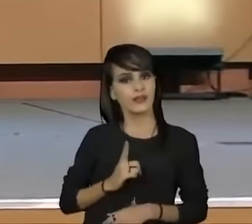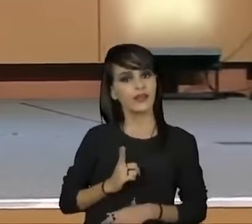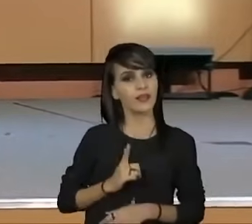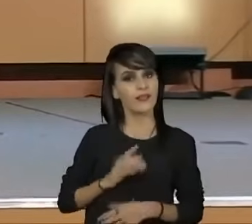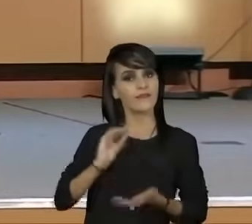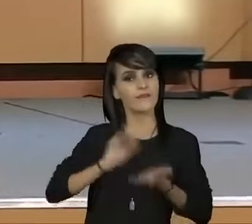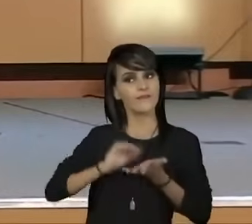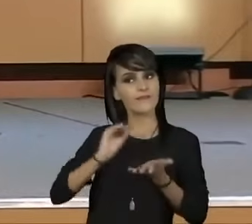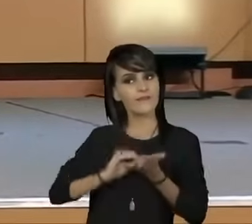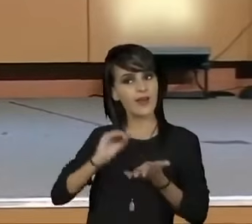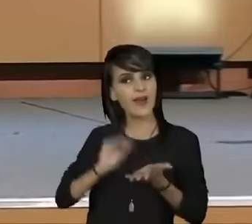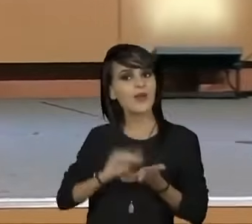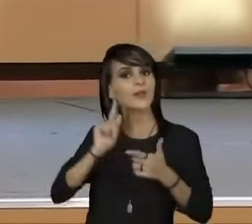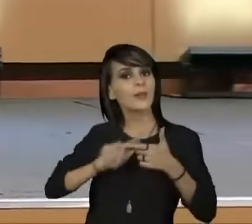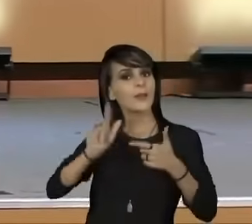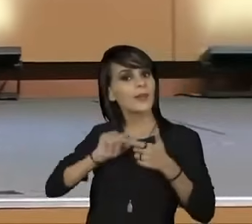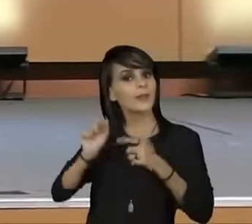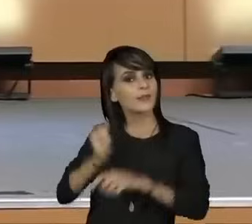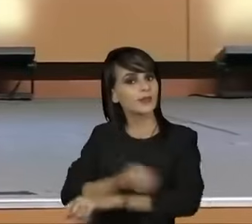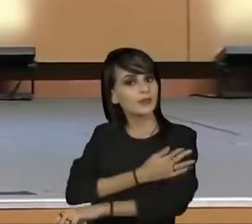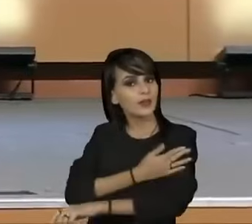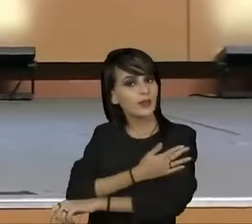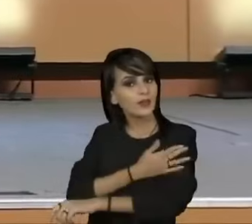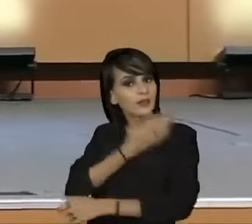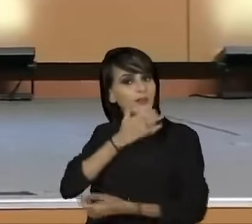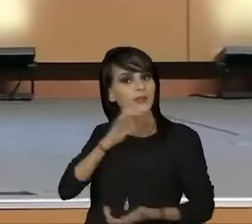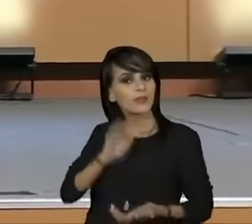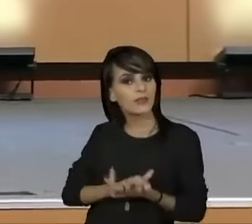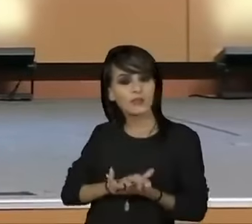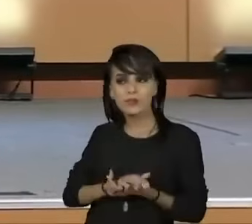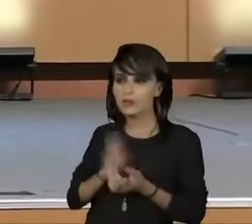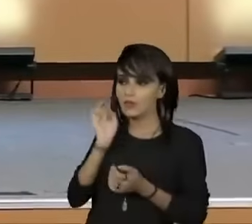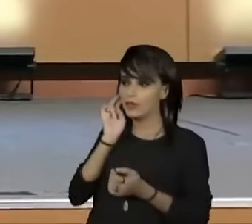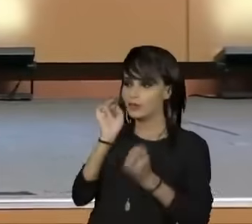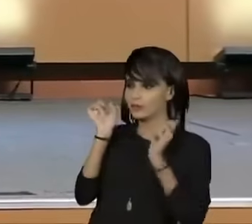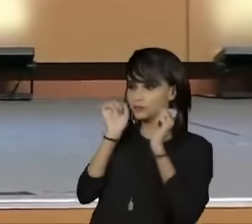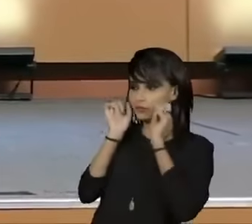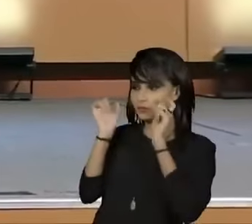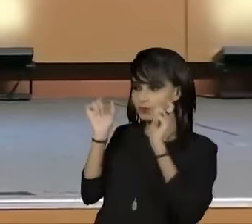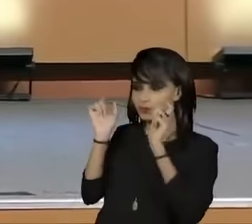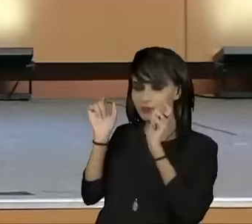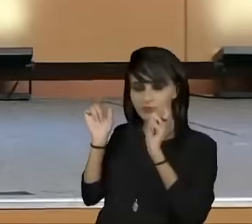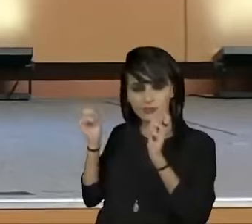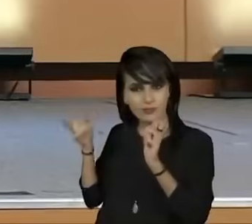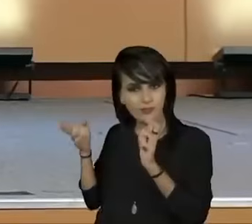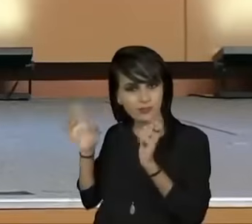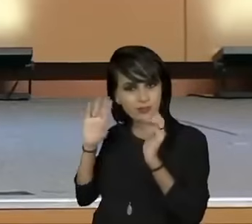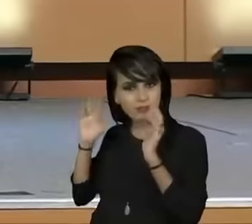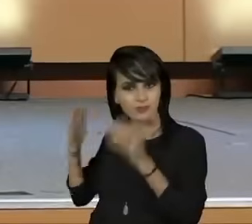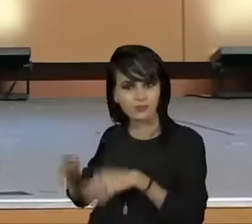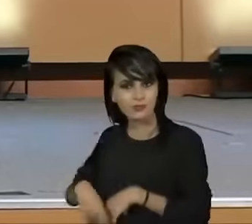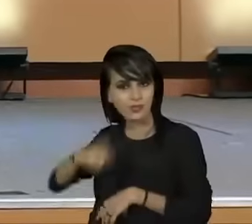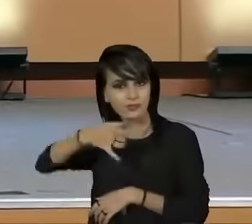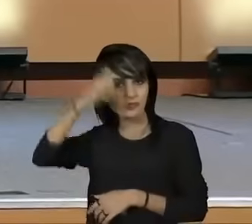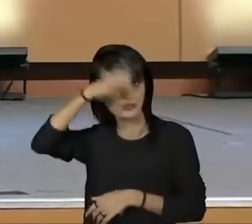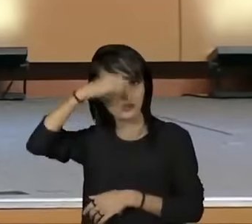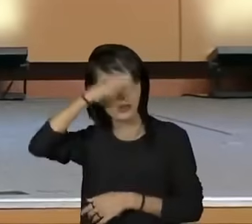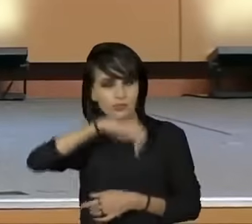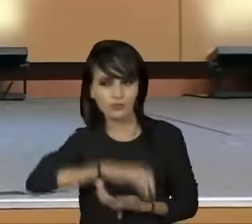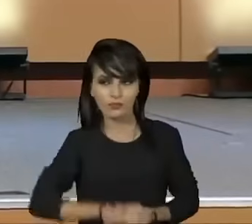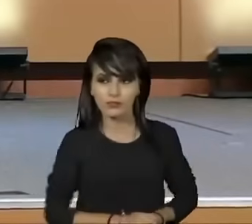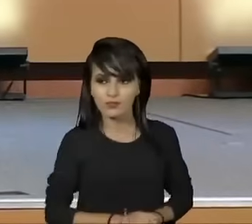carência e Problema Emocional com o marido desperta o olhar dessa pro marido dela o trouxa